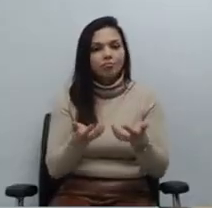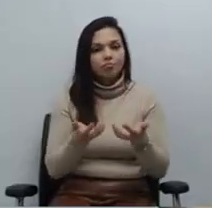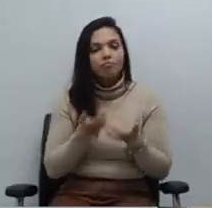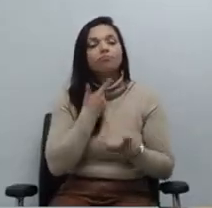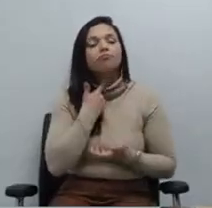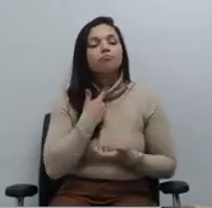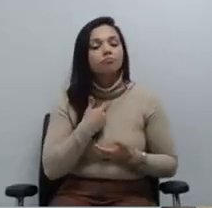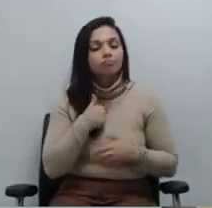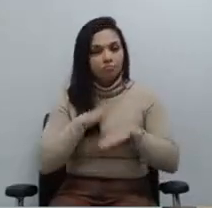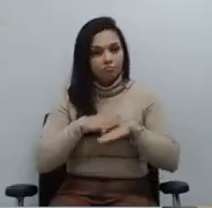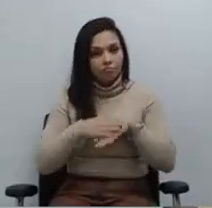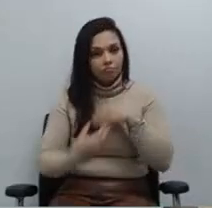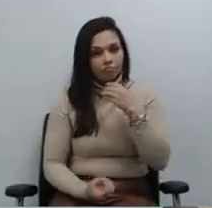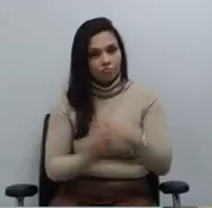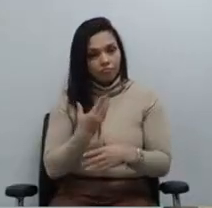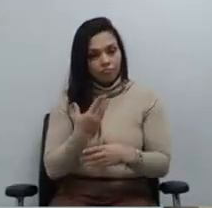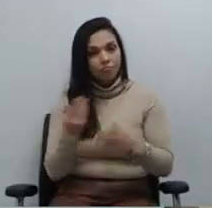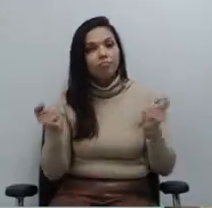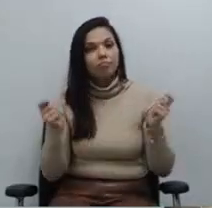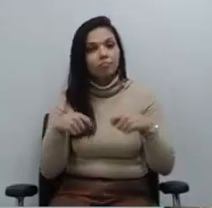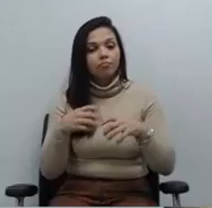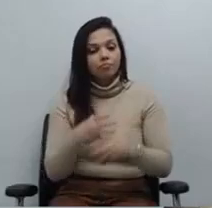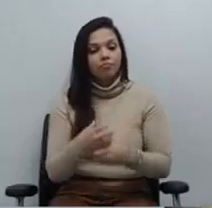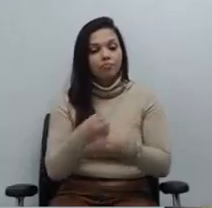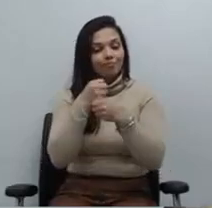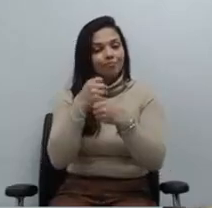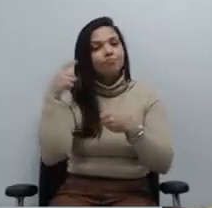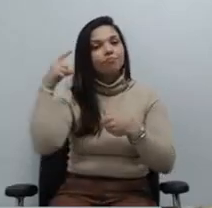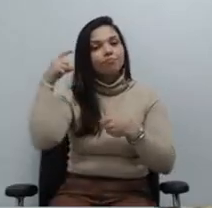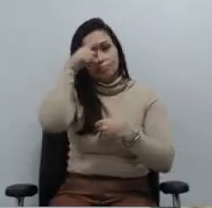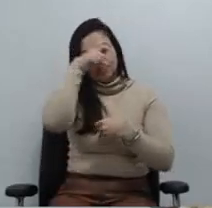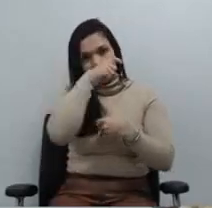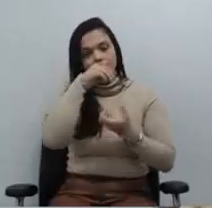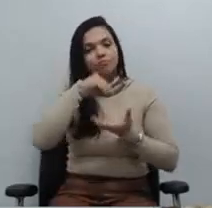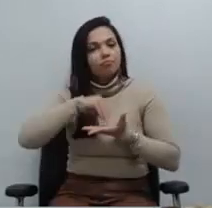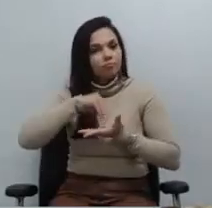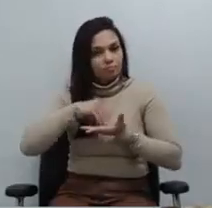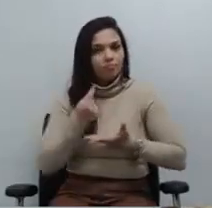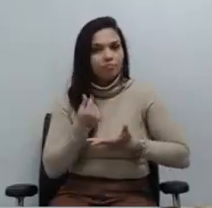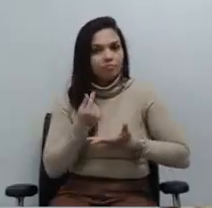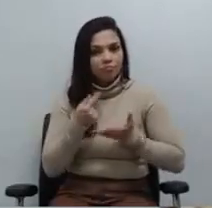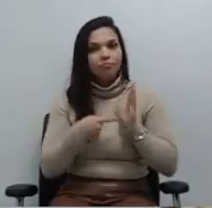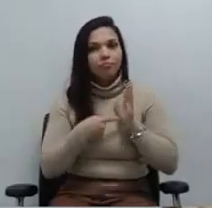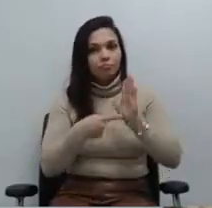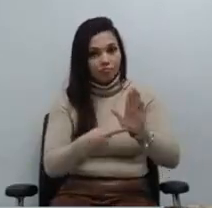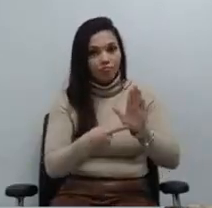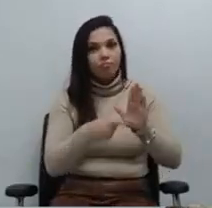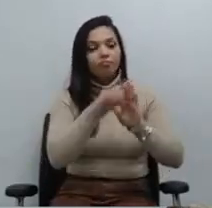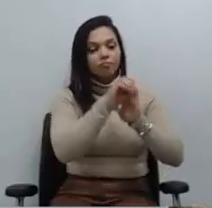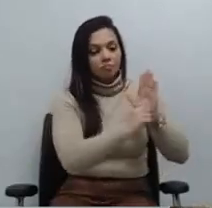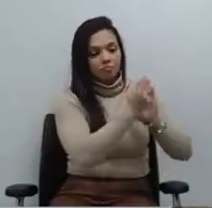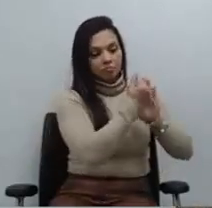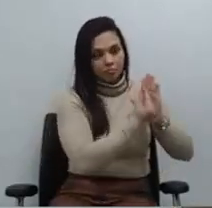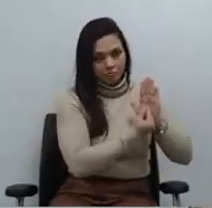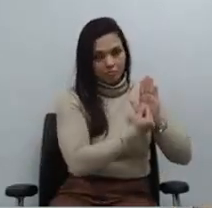fazer caber nas receitas, né. Nós tivemos uma apresentação aqui do orçamento em que o